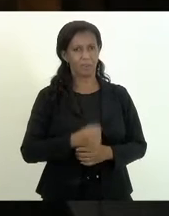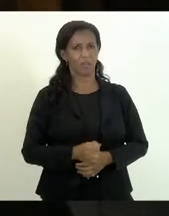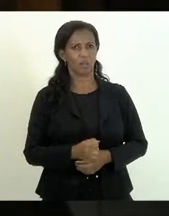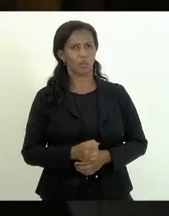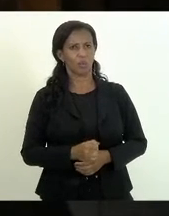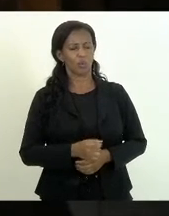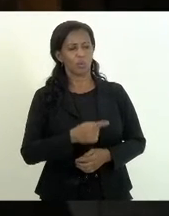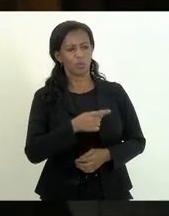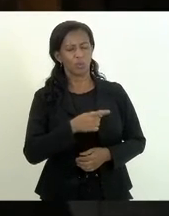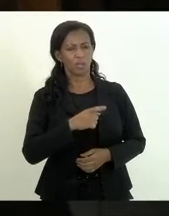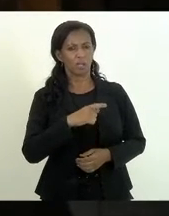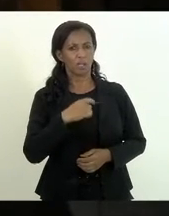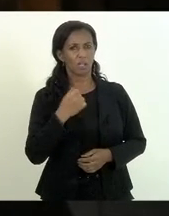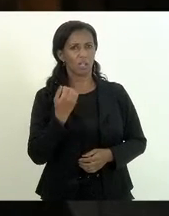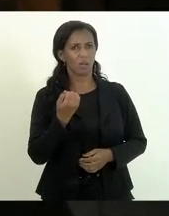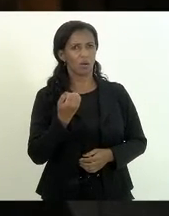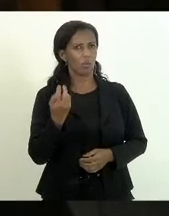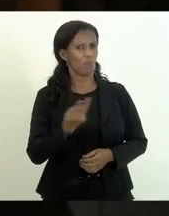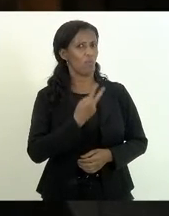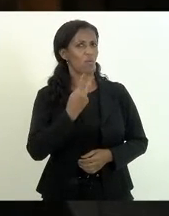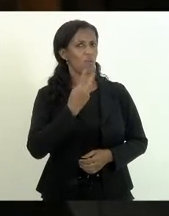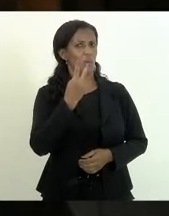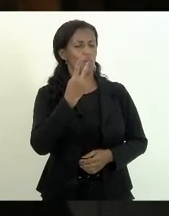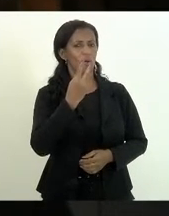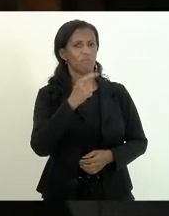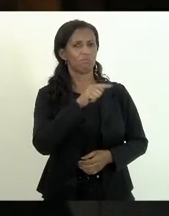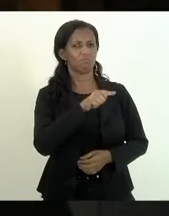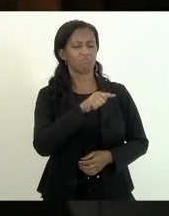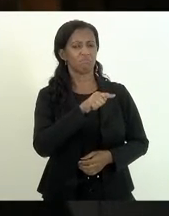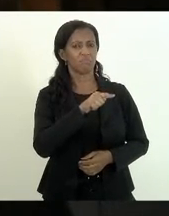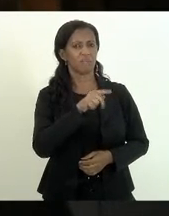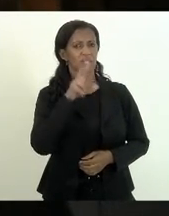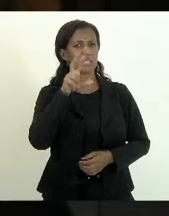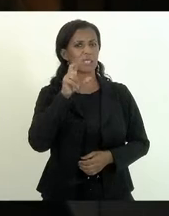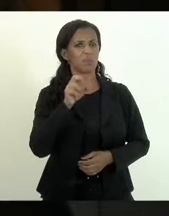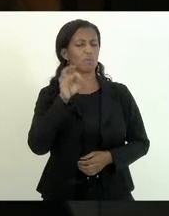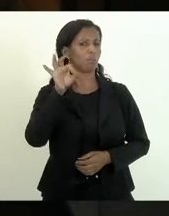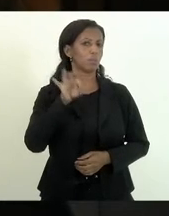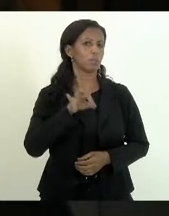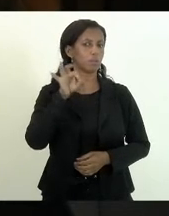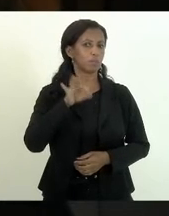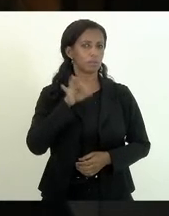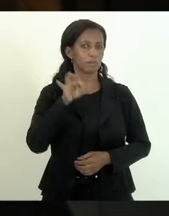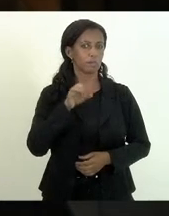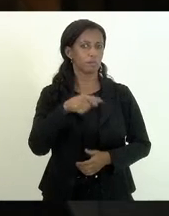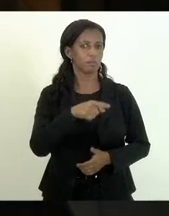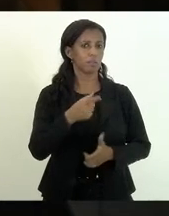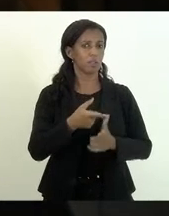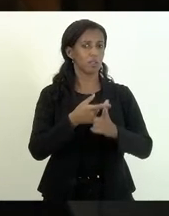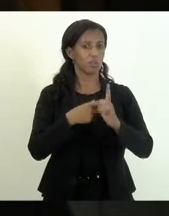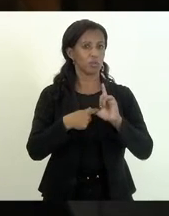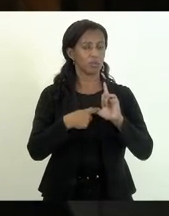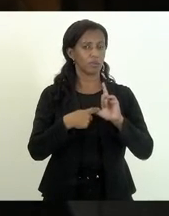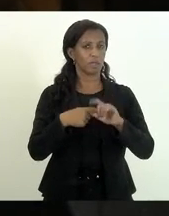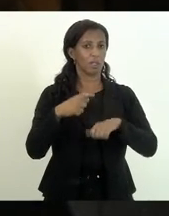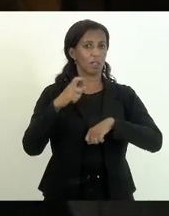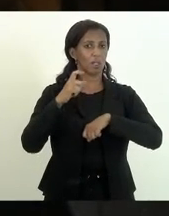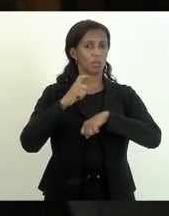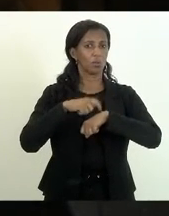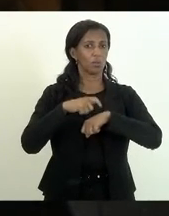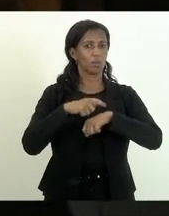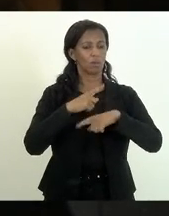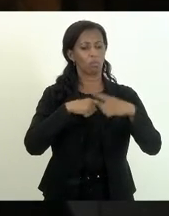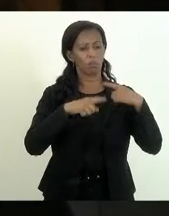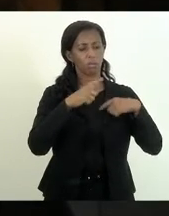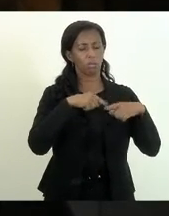ativa praticamente cinquenta por cento dela tô vendo o tempo que decorre para